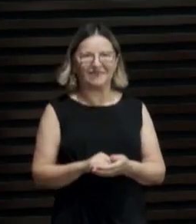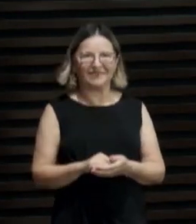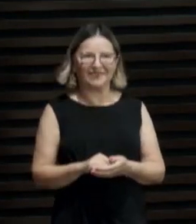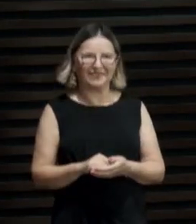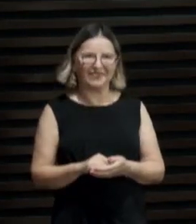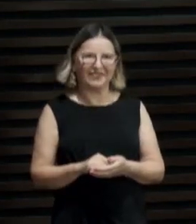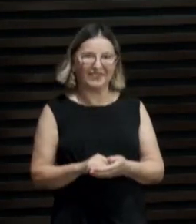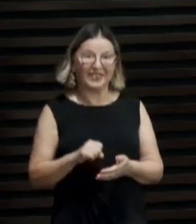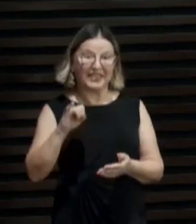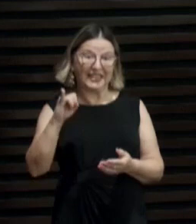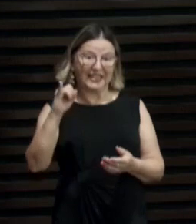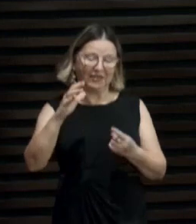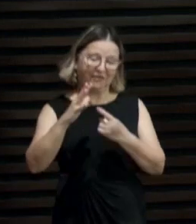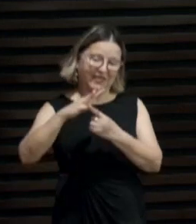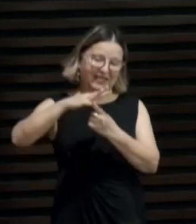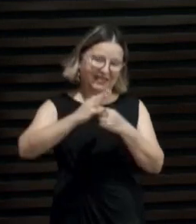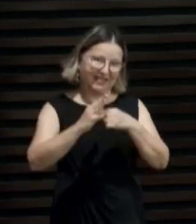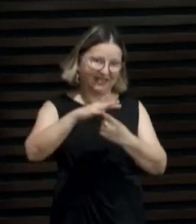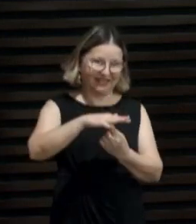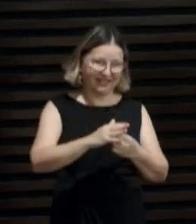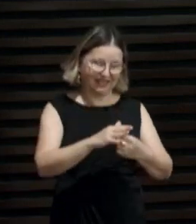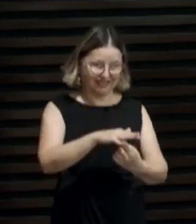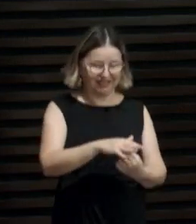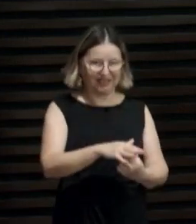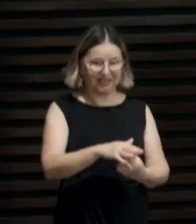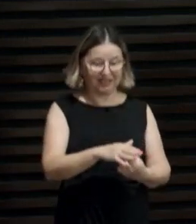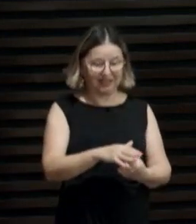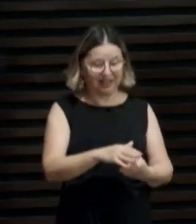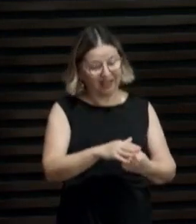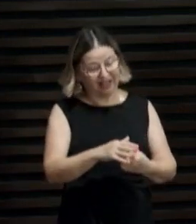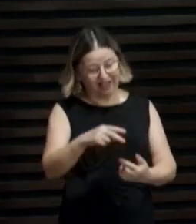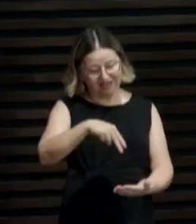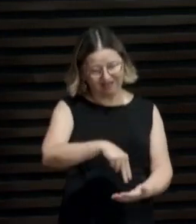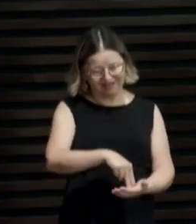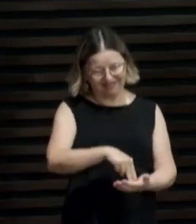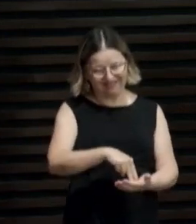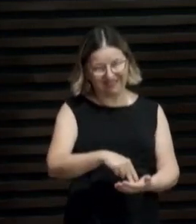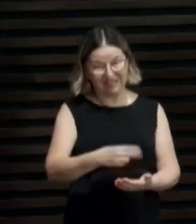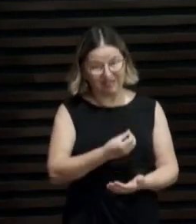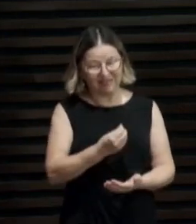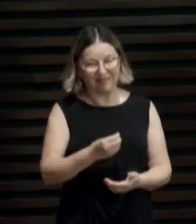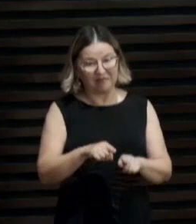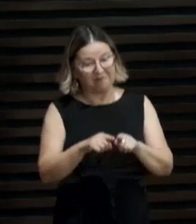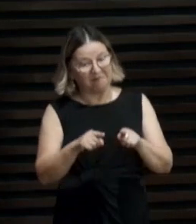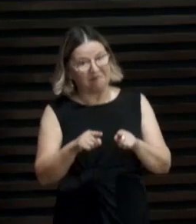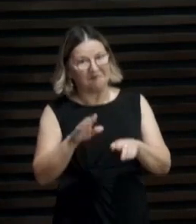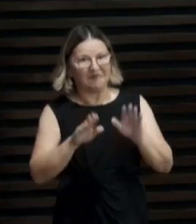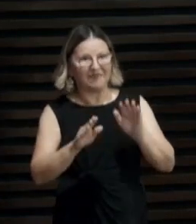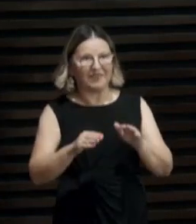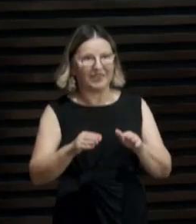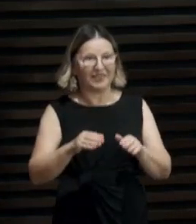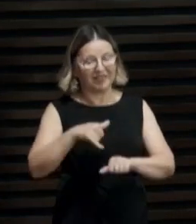chão. Mas esse paraquedas falha e muita gente já caiu e morreu por causa disso. Agora, quando eu falo que